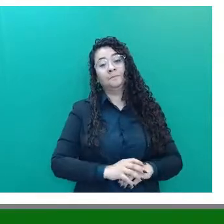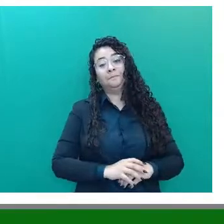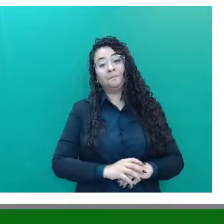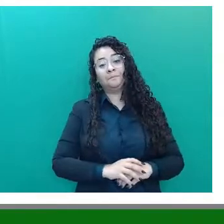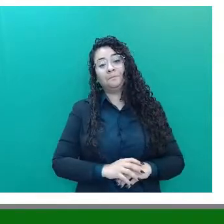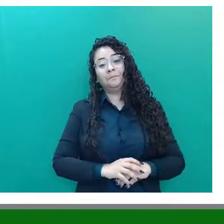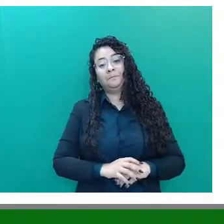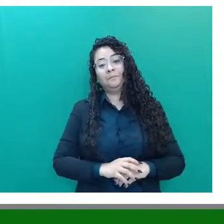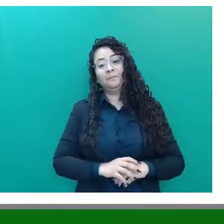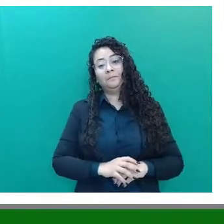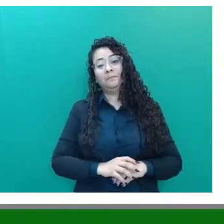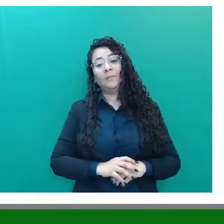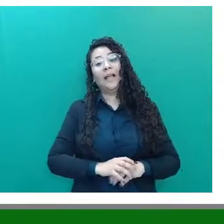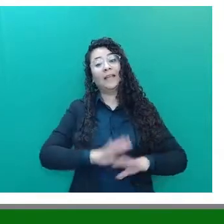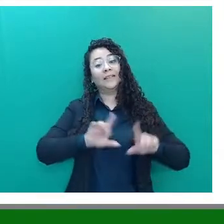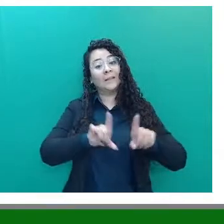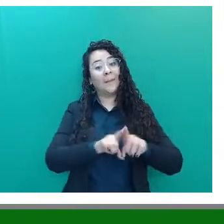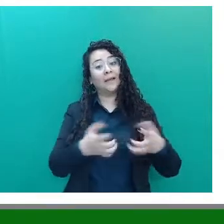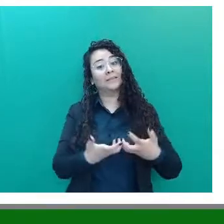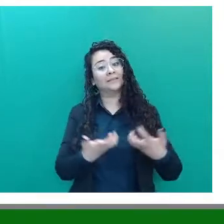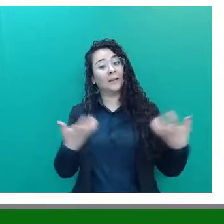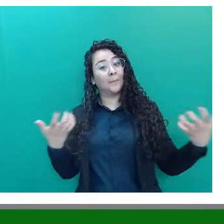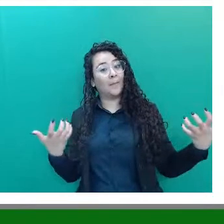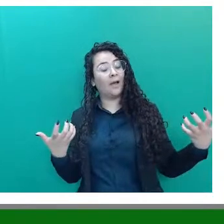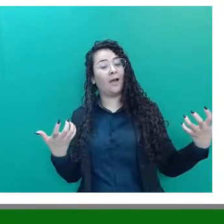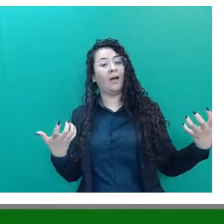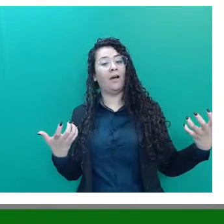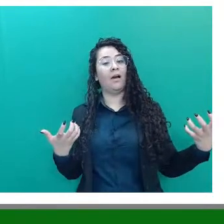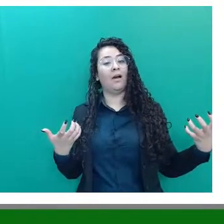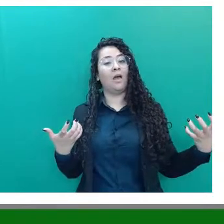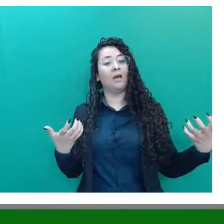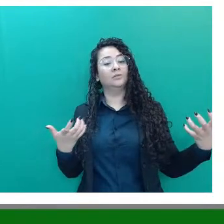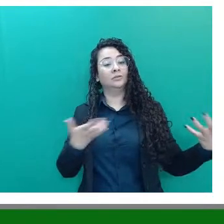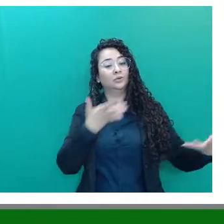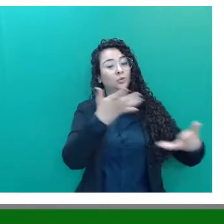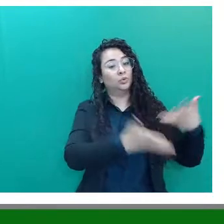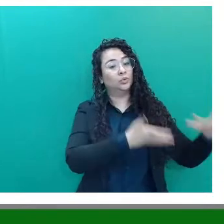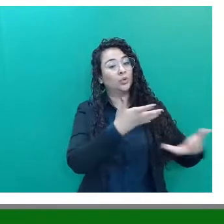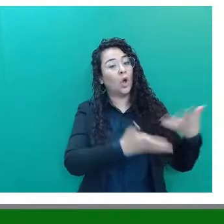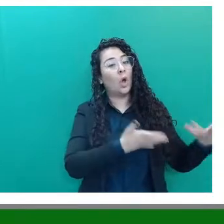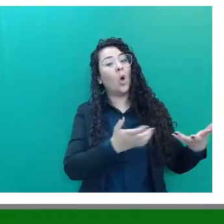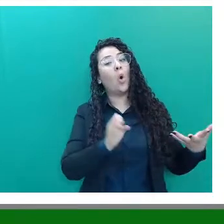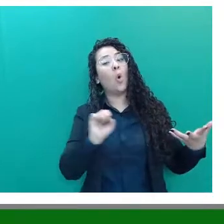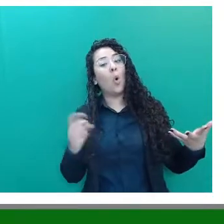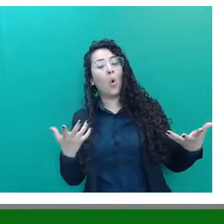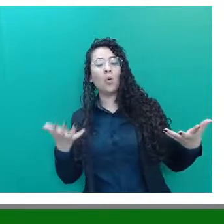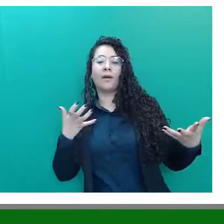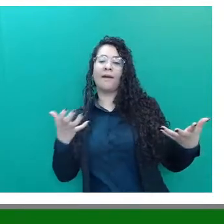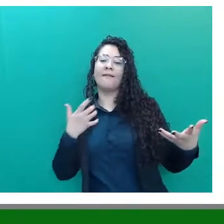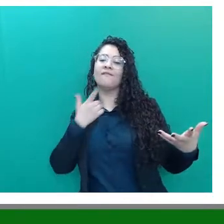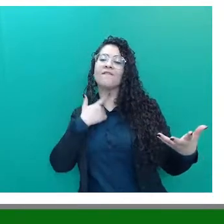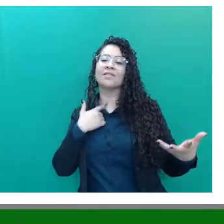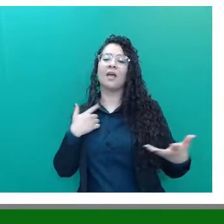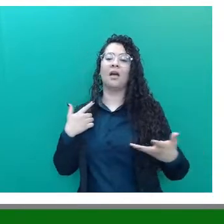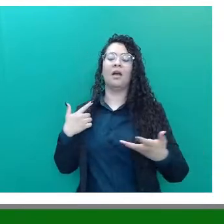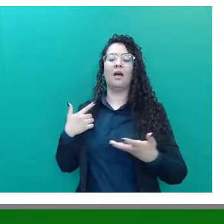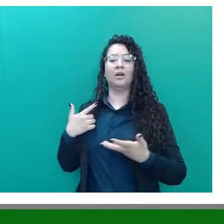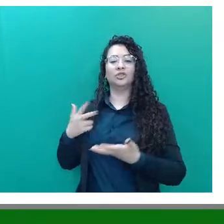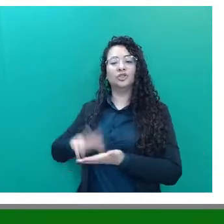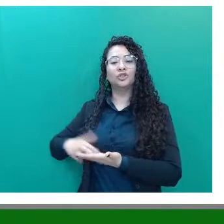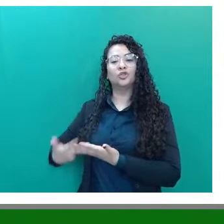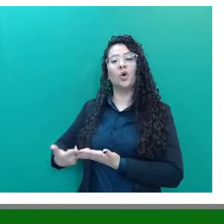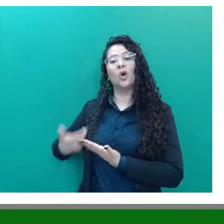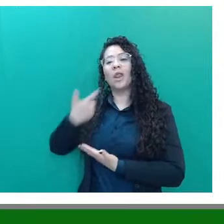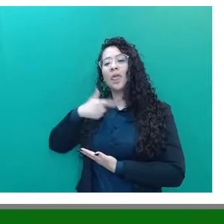tradutores do curso de línguas para qualquer estrangeiro que quer aprender uma segunda língua, uma língua adicional, tá? Então, eu acho que você precisa explicar um